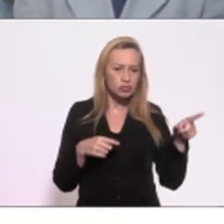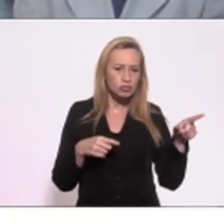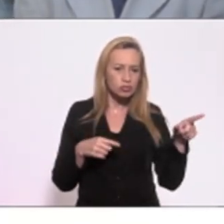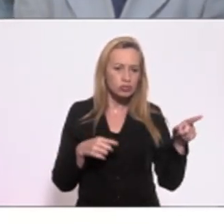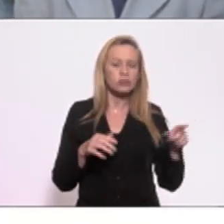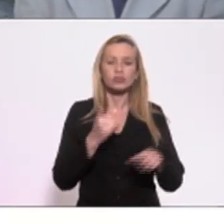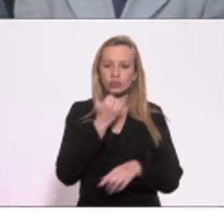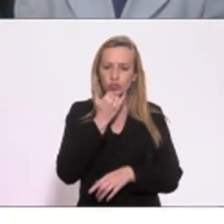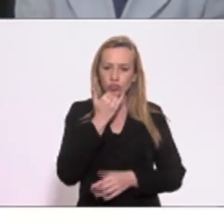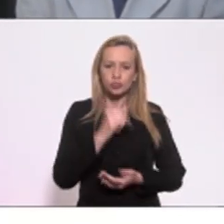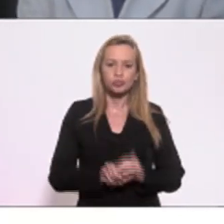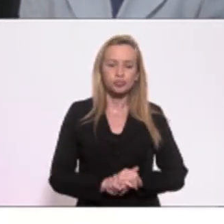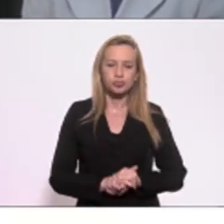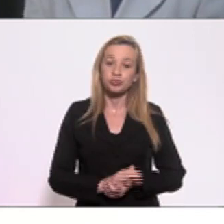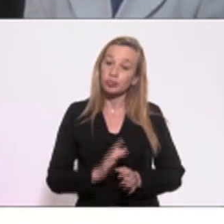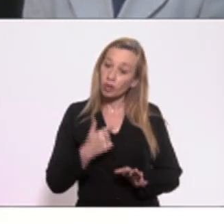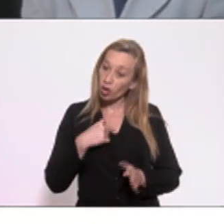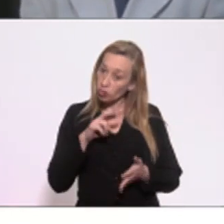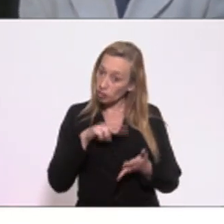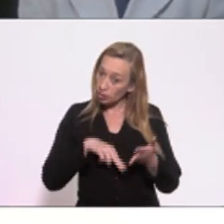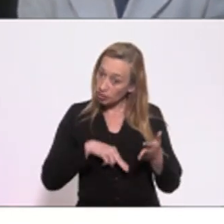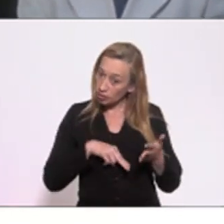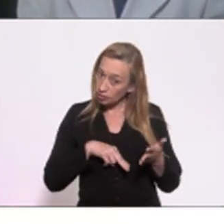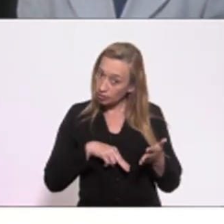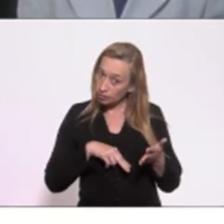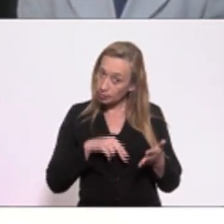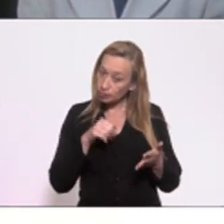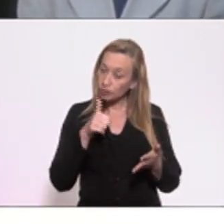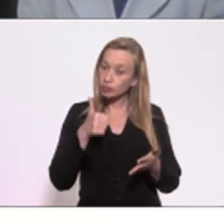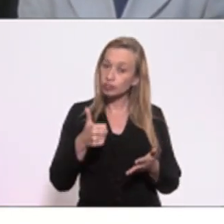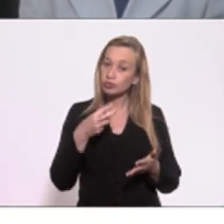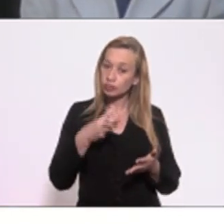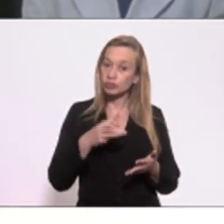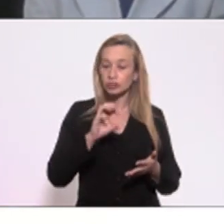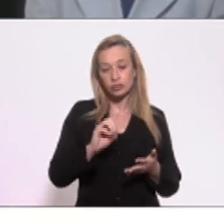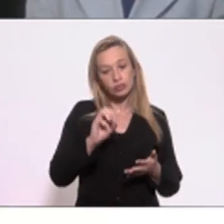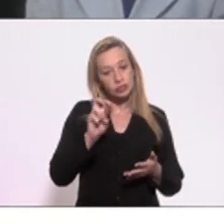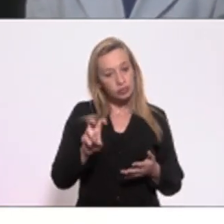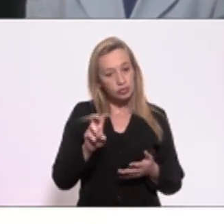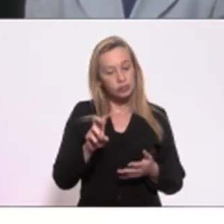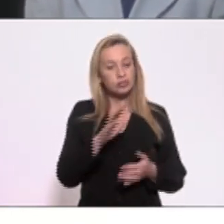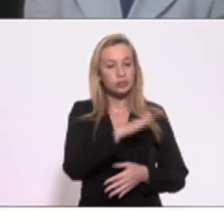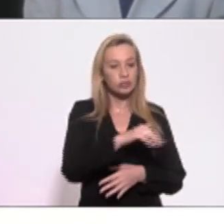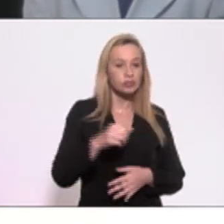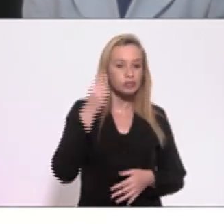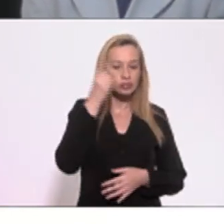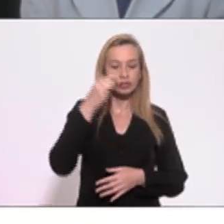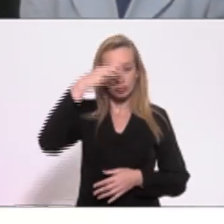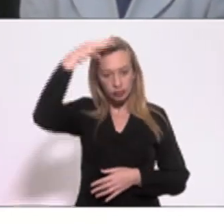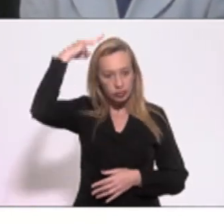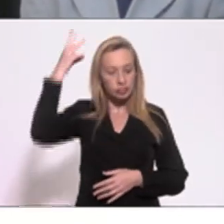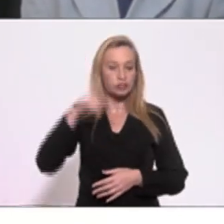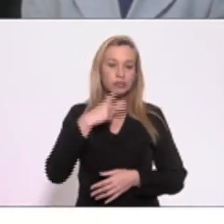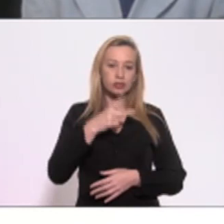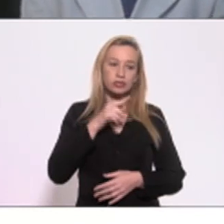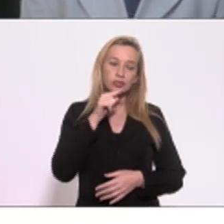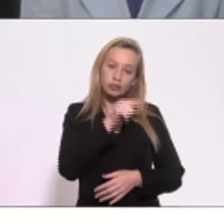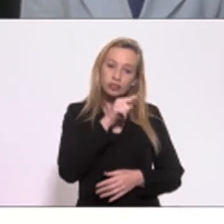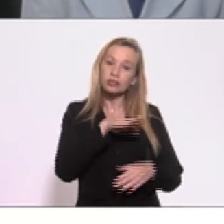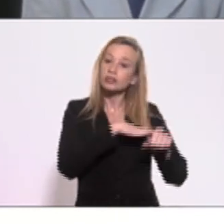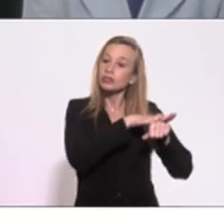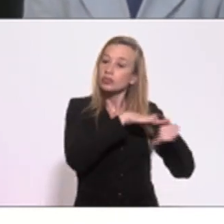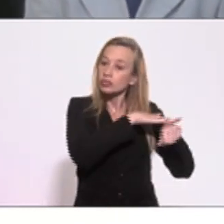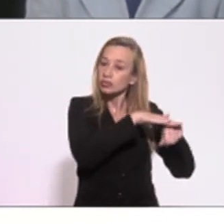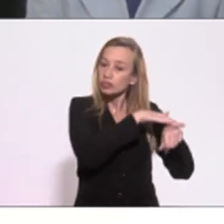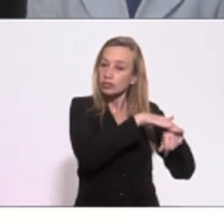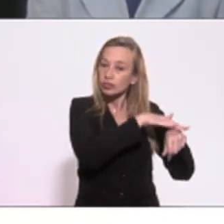Desculpe. 13, olha só, eu li o 1305, chamei o deputado Márcio para dar o parecer, ele está conversando,